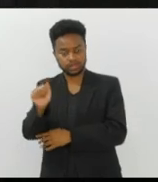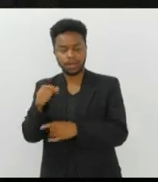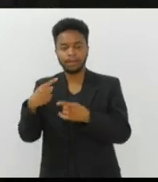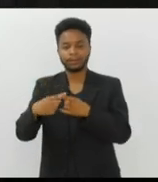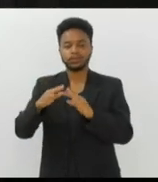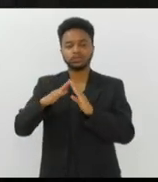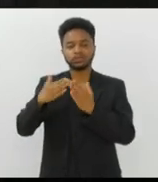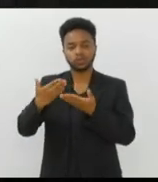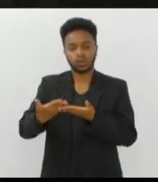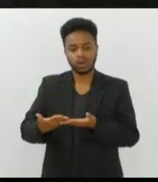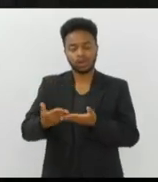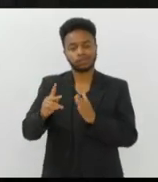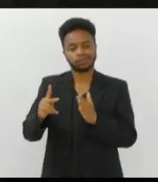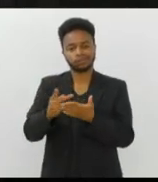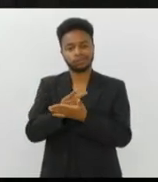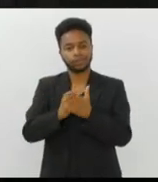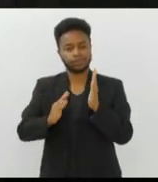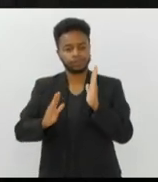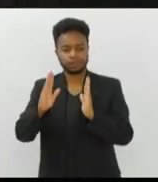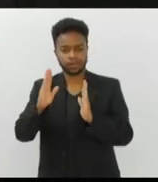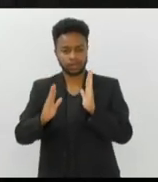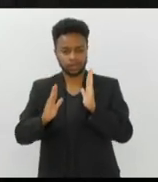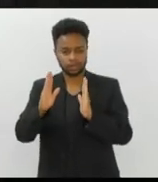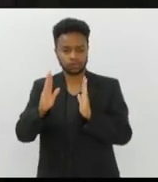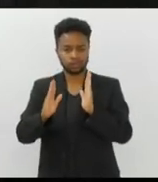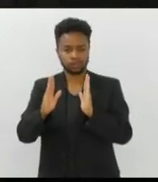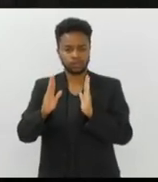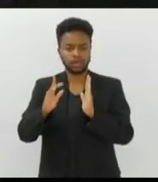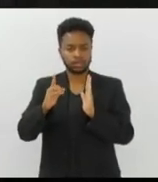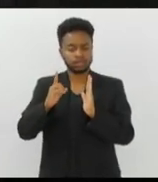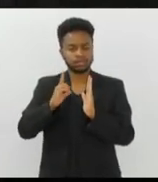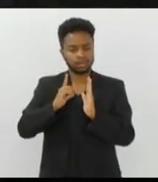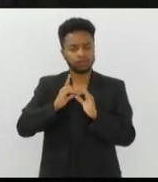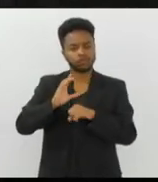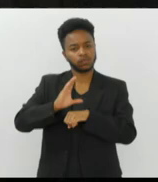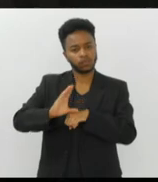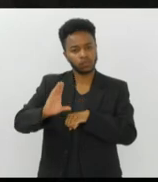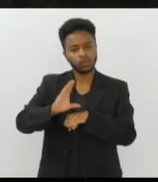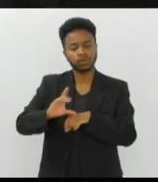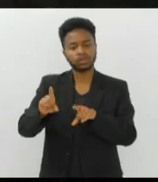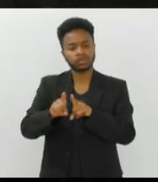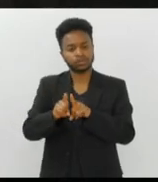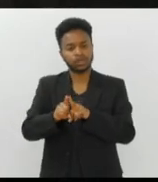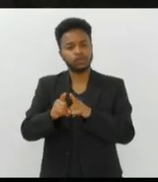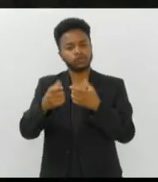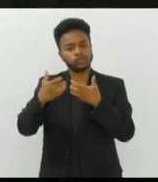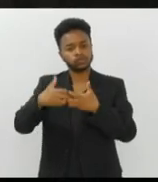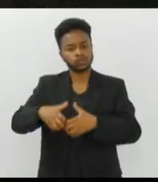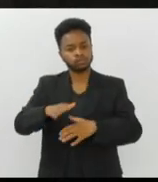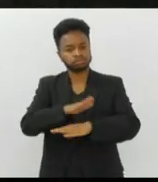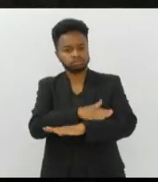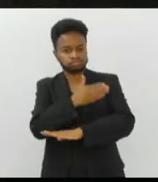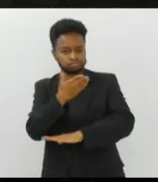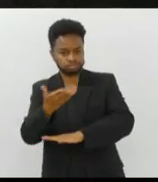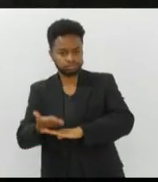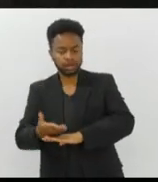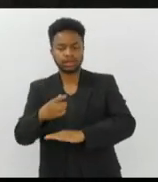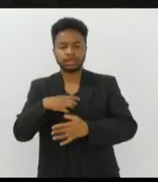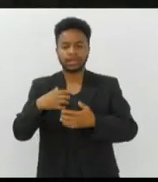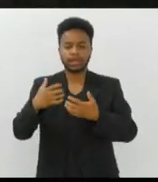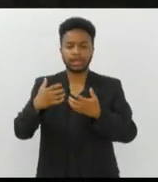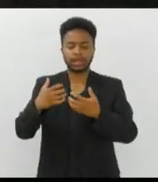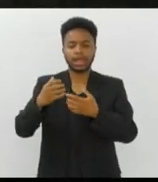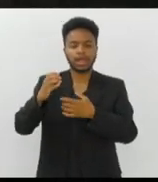um período, uma capacitação, ele funciona em regime integral, ele teve uma capacitação do Instituto Ayrton